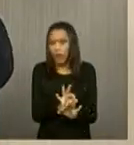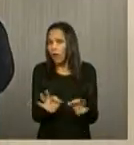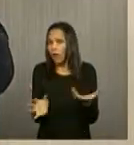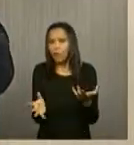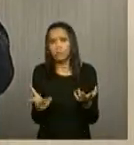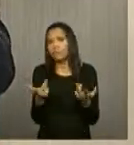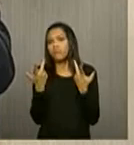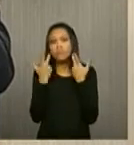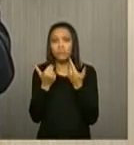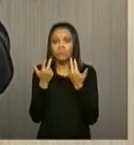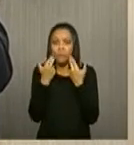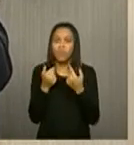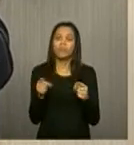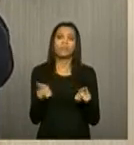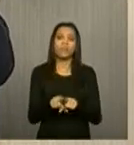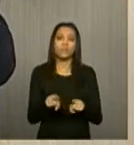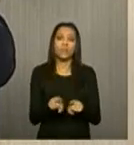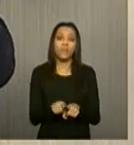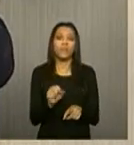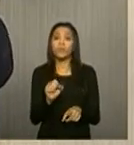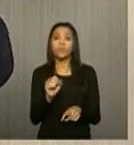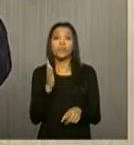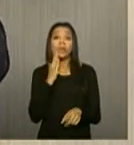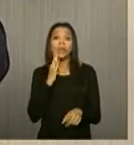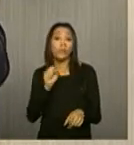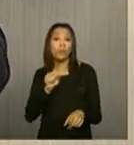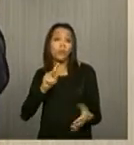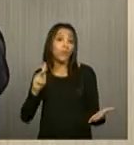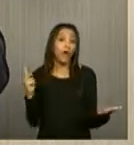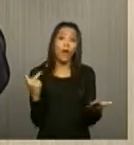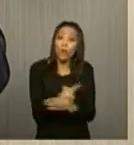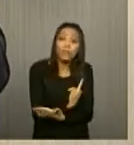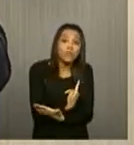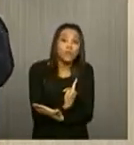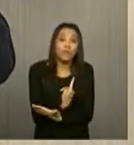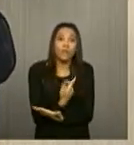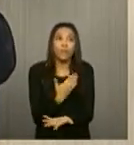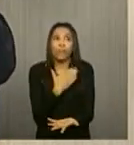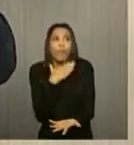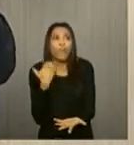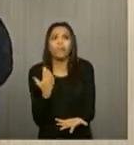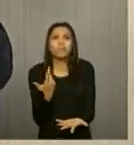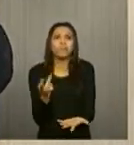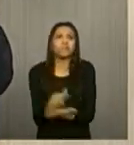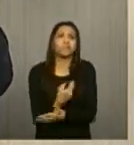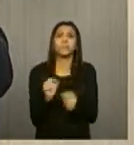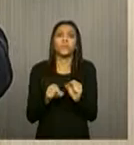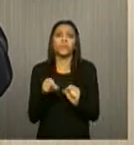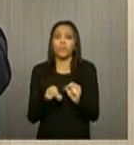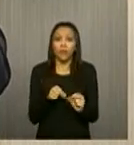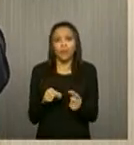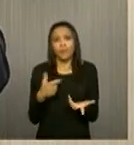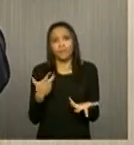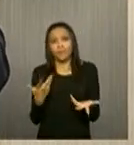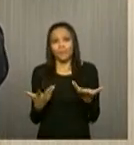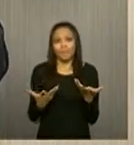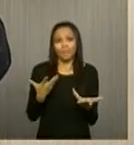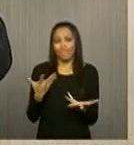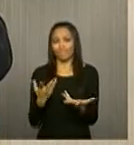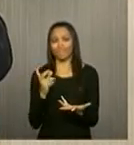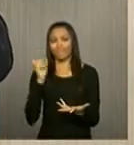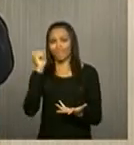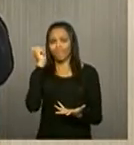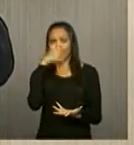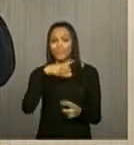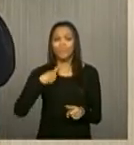investigação da causa natural de morte é evidentemente fica prejudicada ficou prejudicado em razão